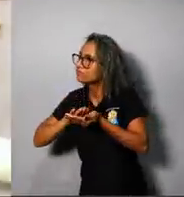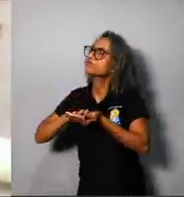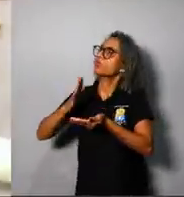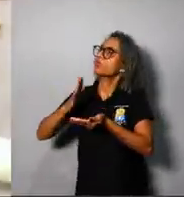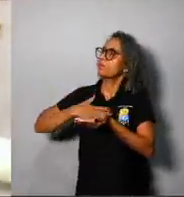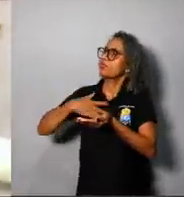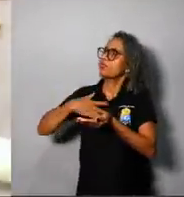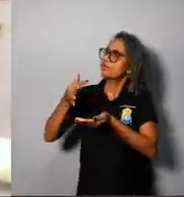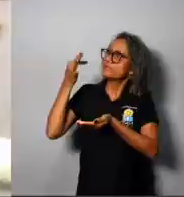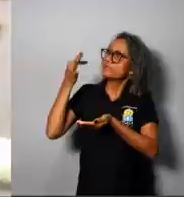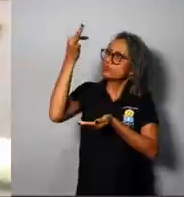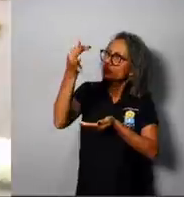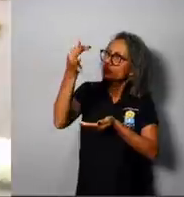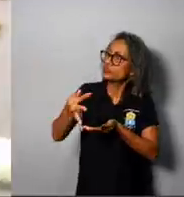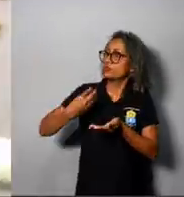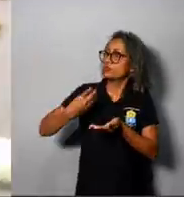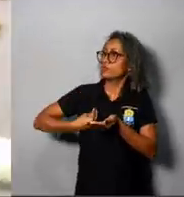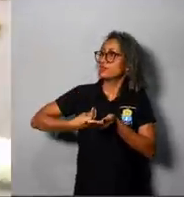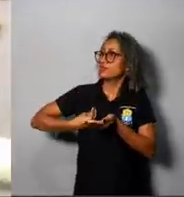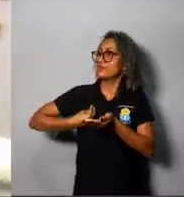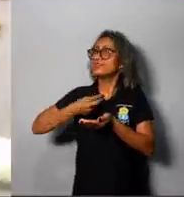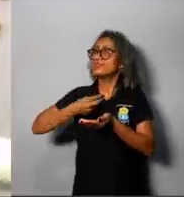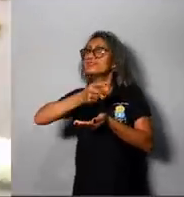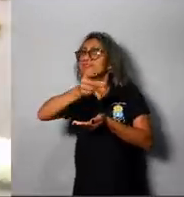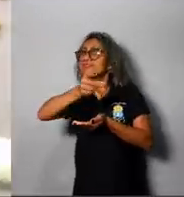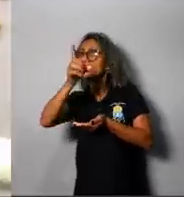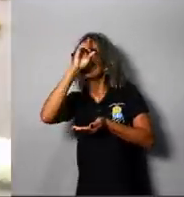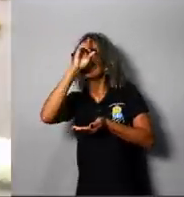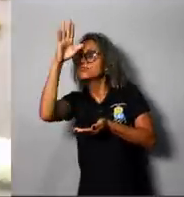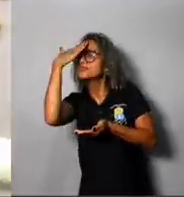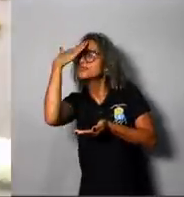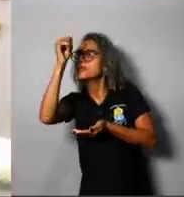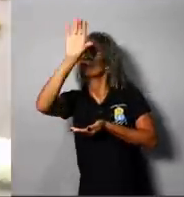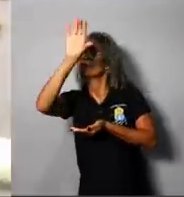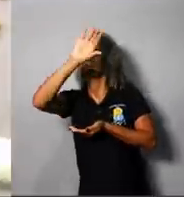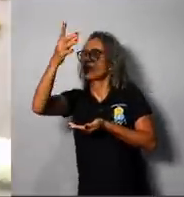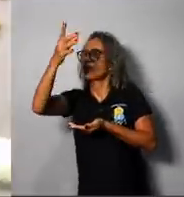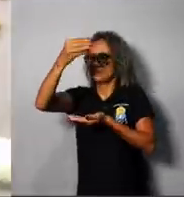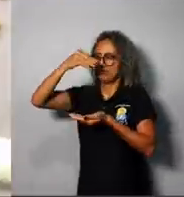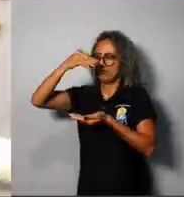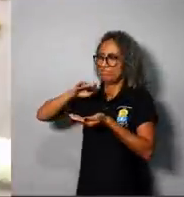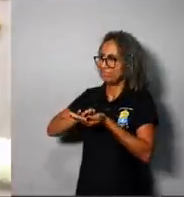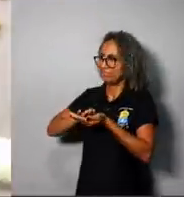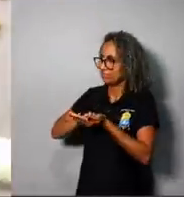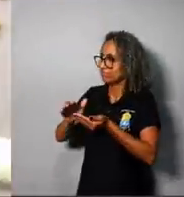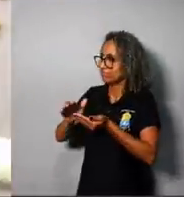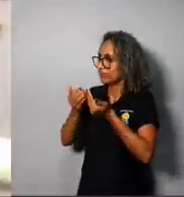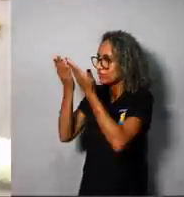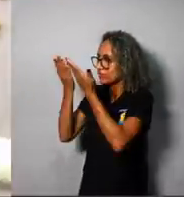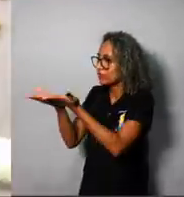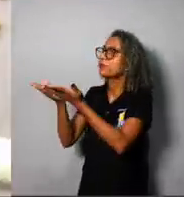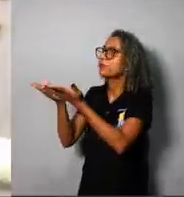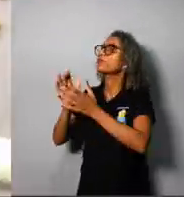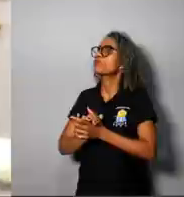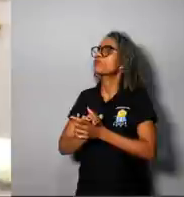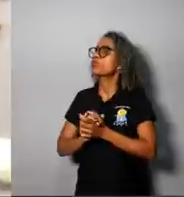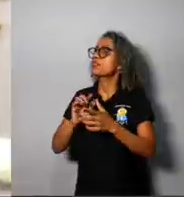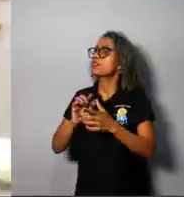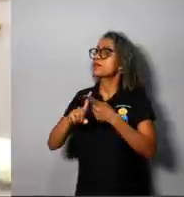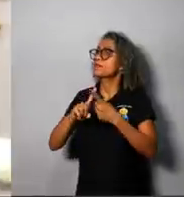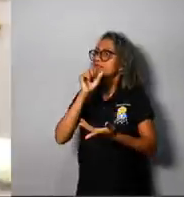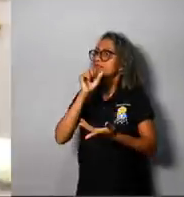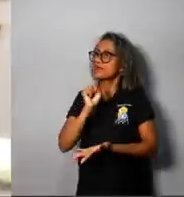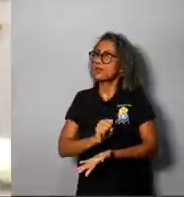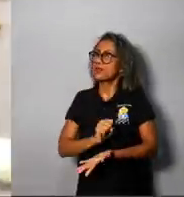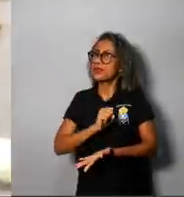me reserva no céu. O sacramento do batismo que um dia recebi me tornou filho